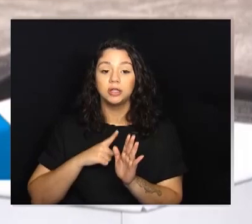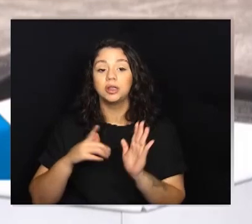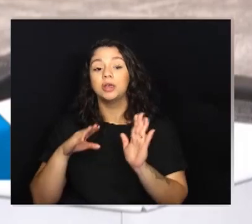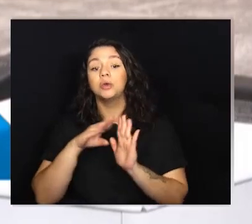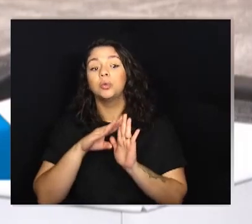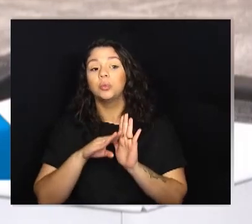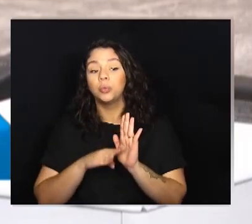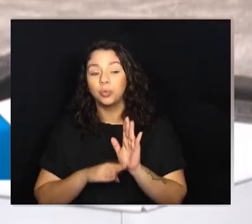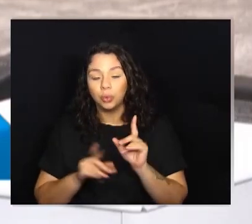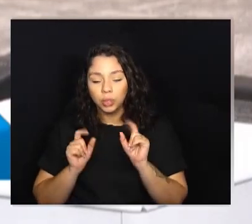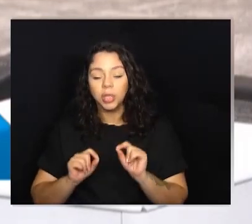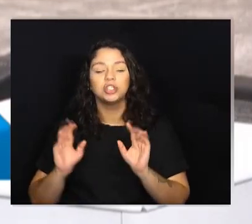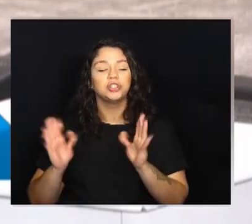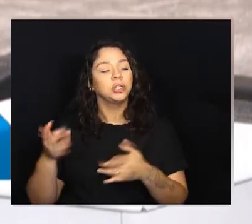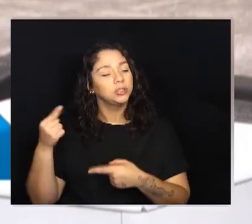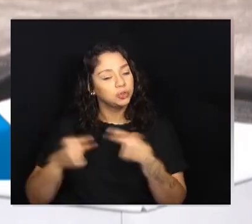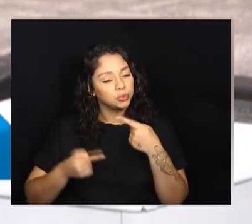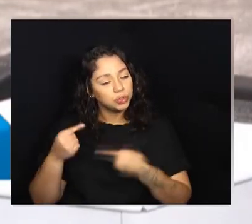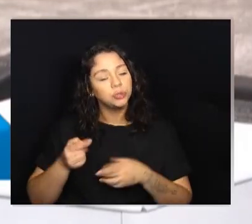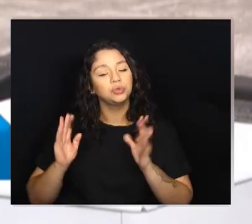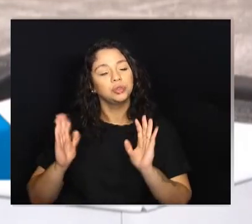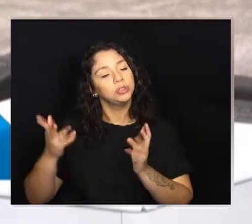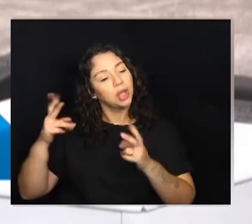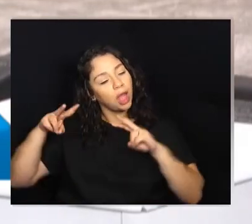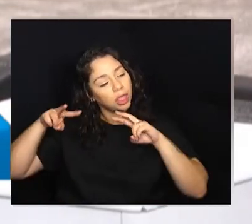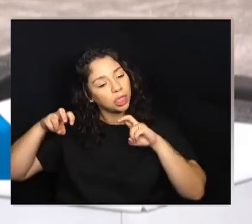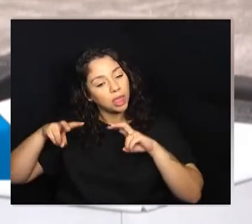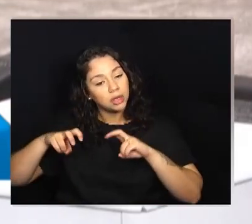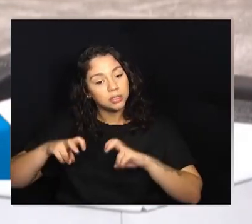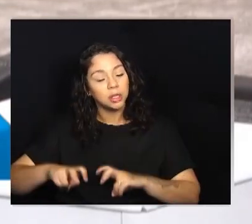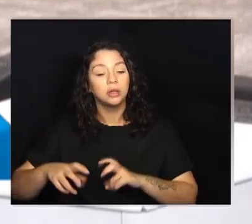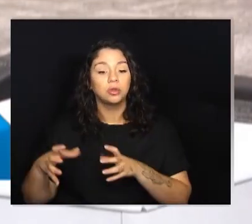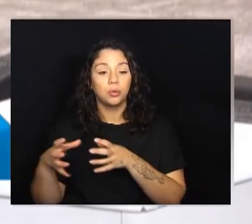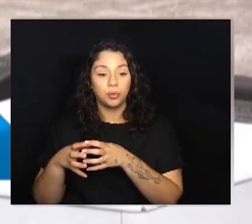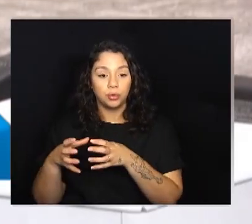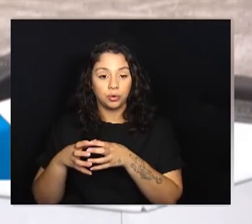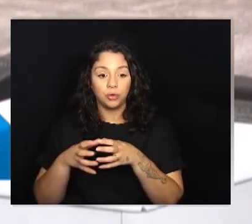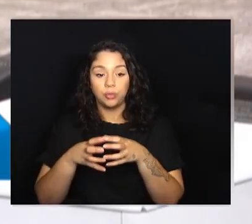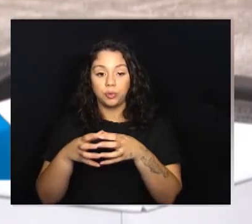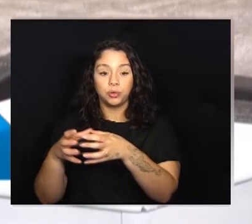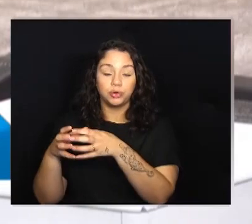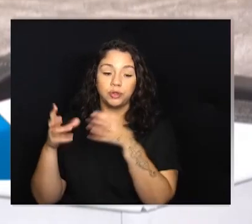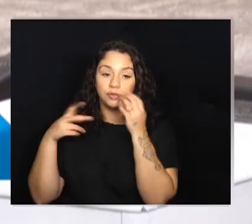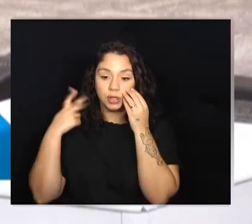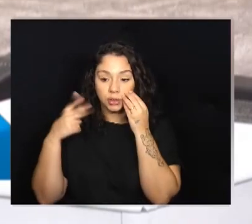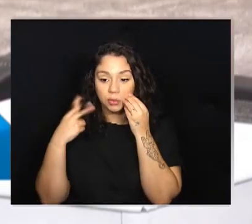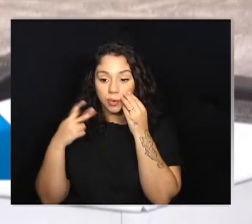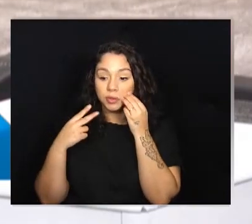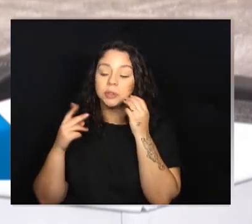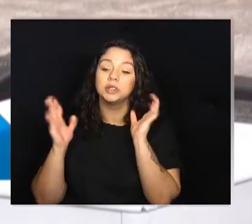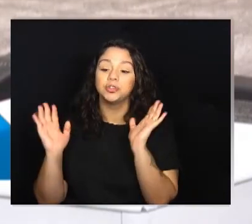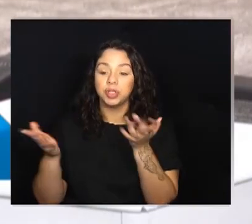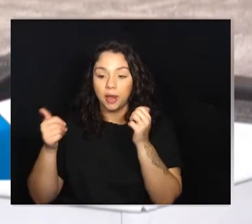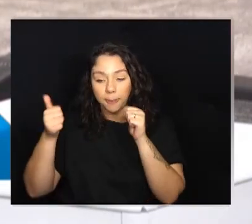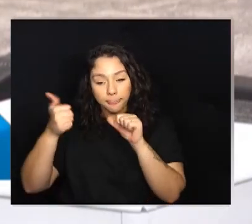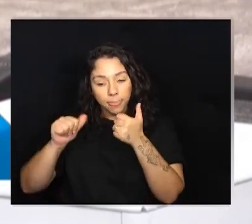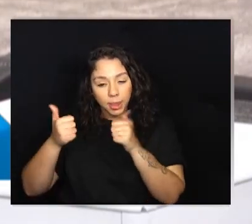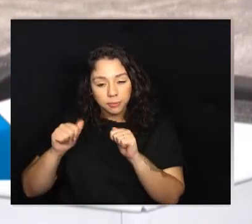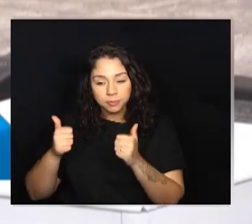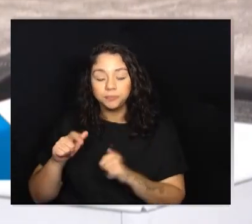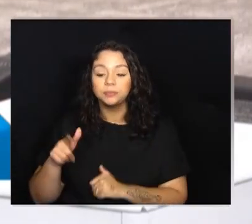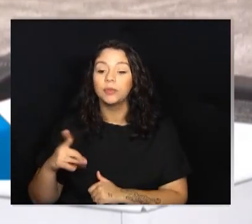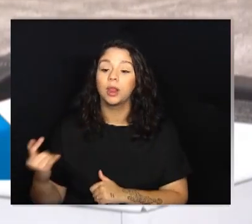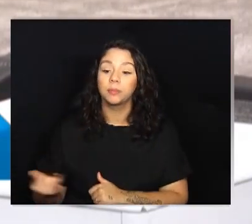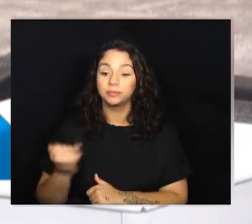isso? Já vem debatido, já vem analisado por um grupo, né, de vereadores que já analisaram a sua